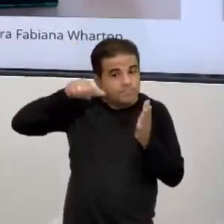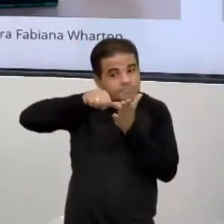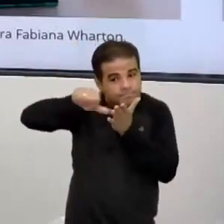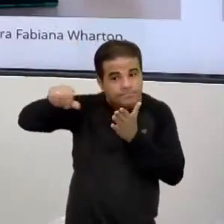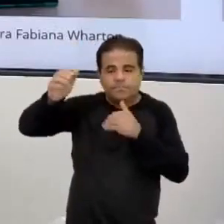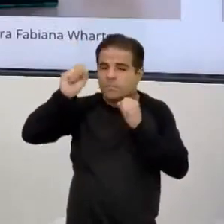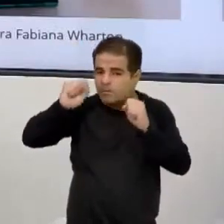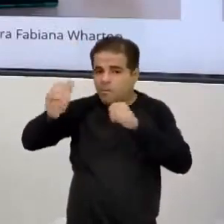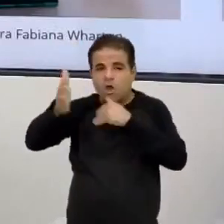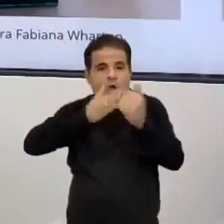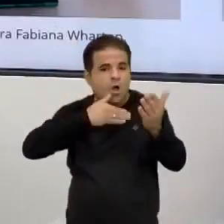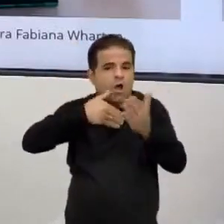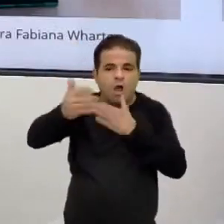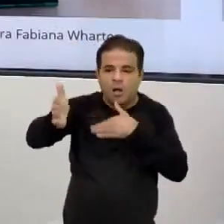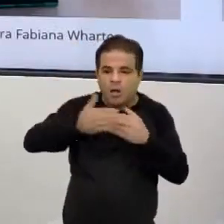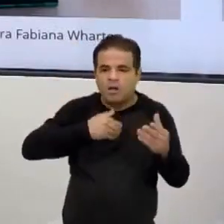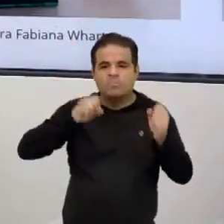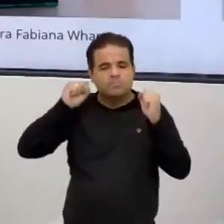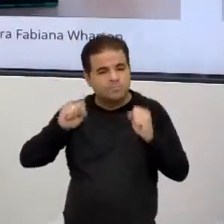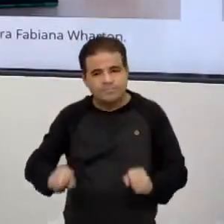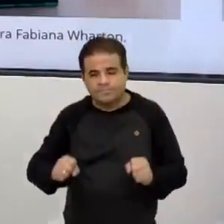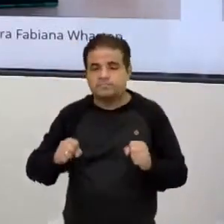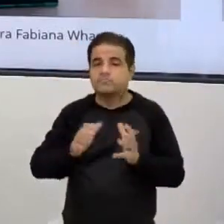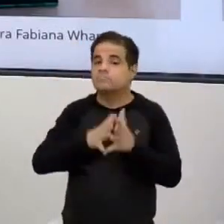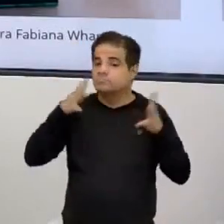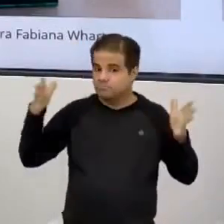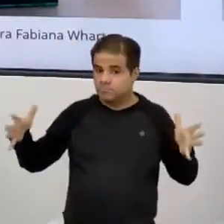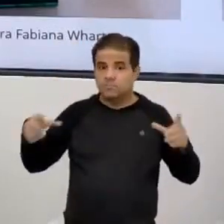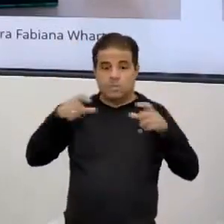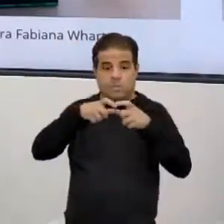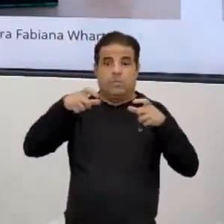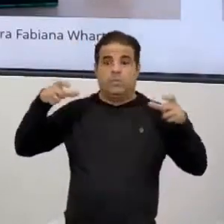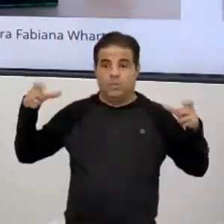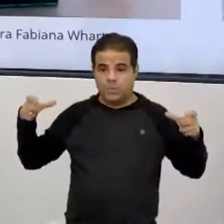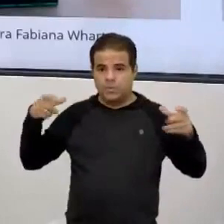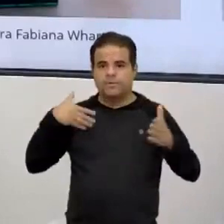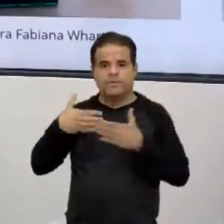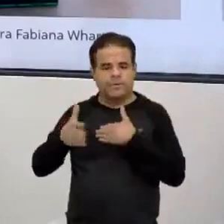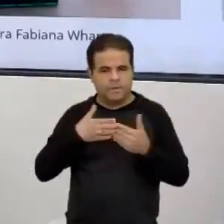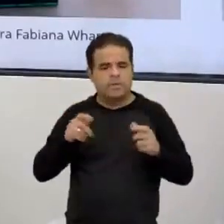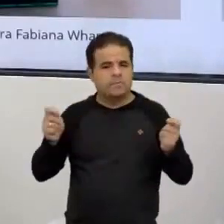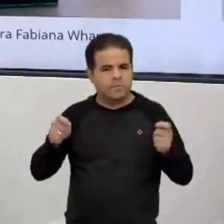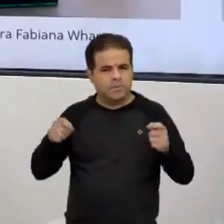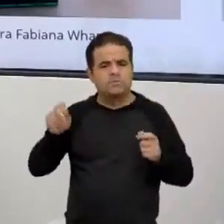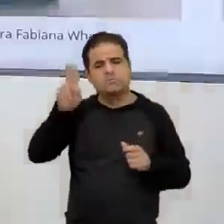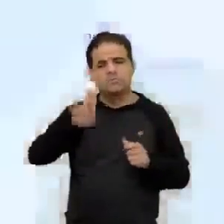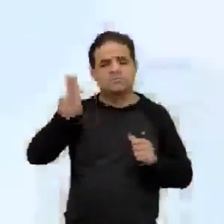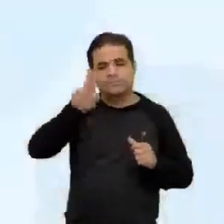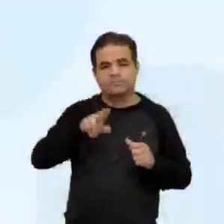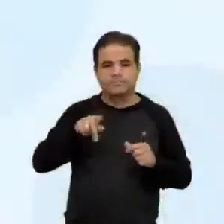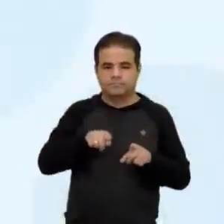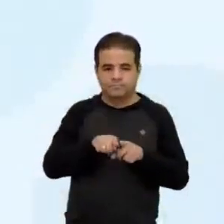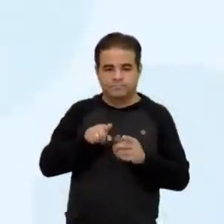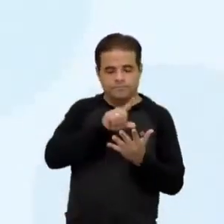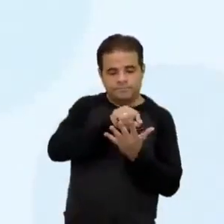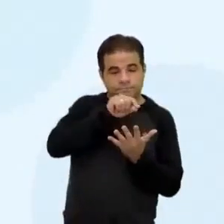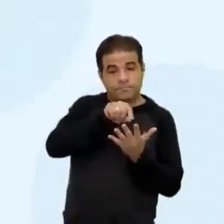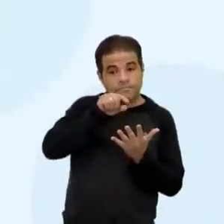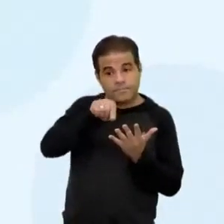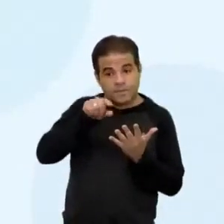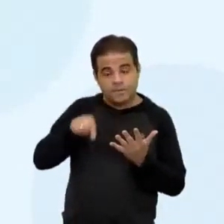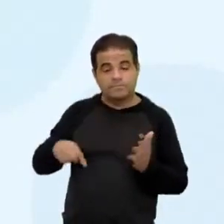Pode ser qualquer uma. Essa aqui é uma fita crepe tamanho gigante, mas qualquer fita que você tiver aí, tá? E opcional é um